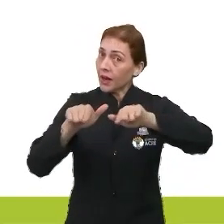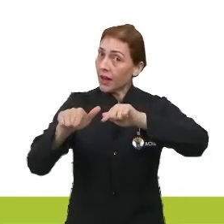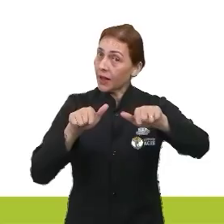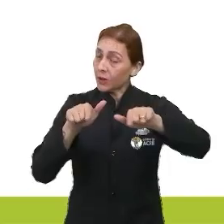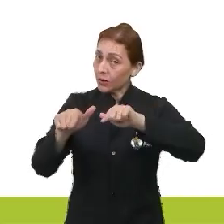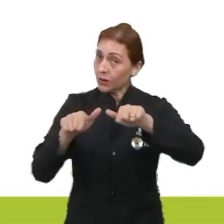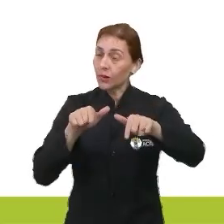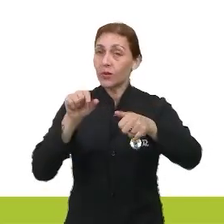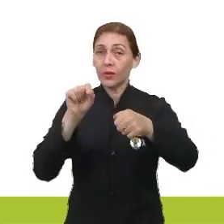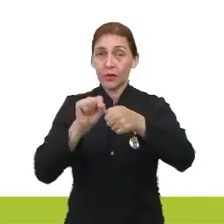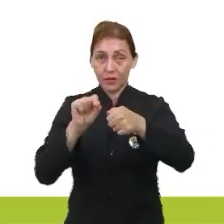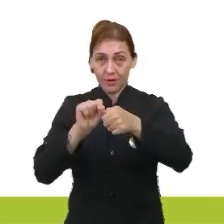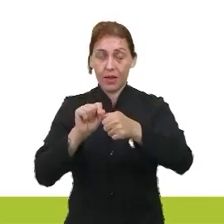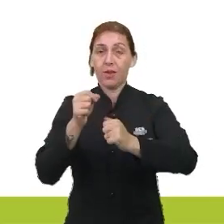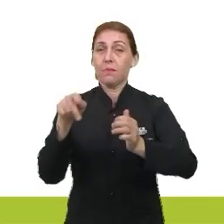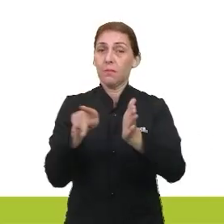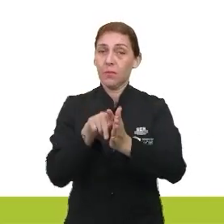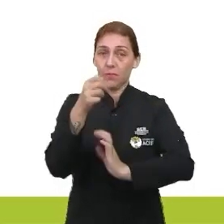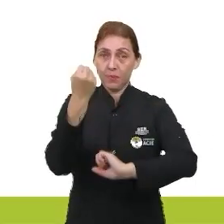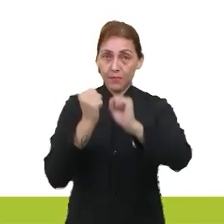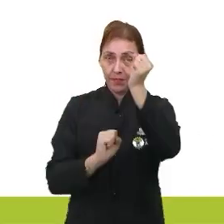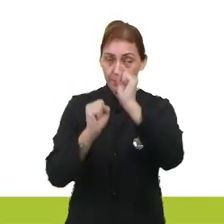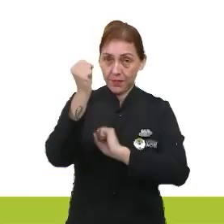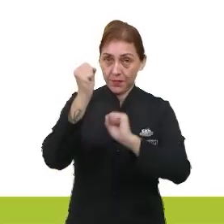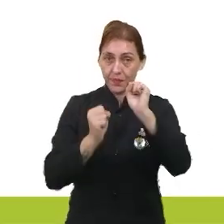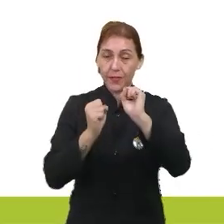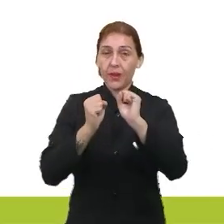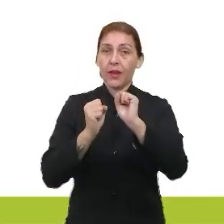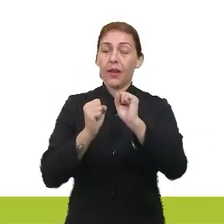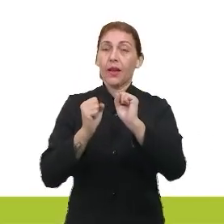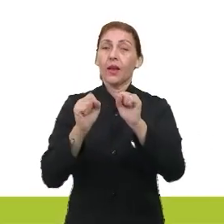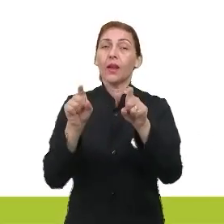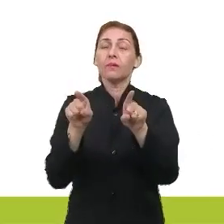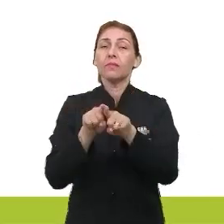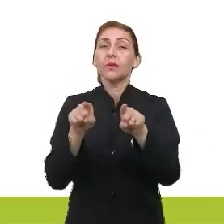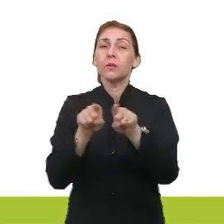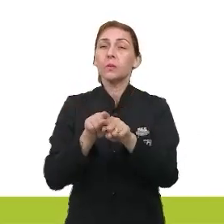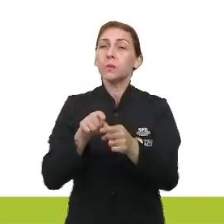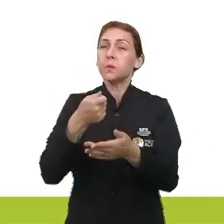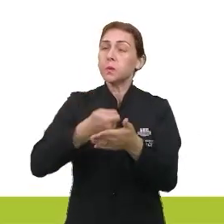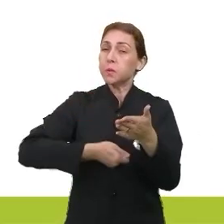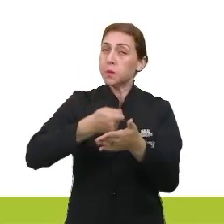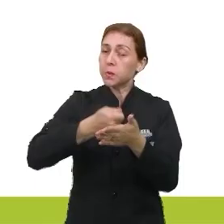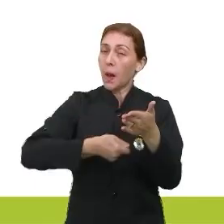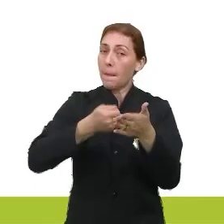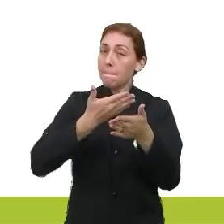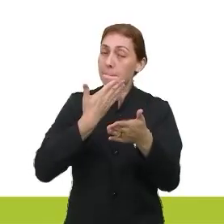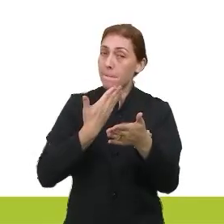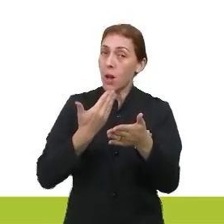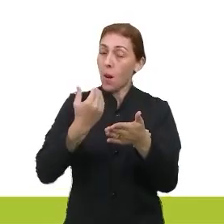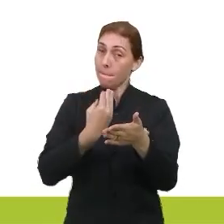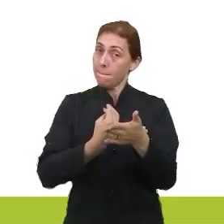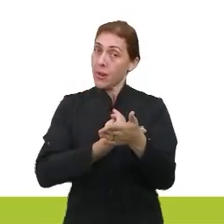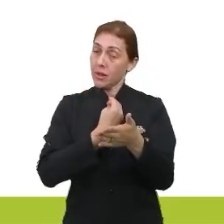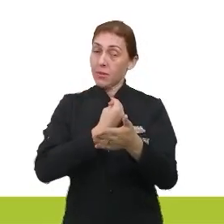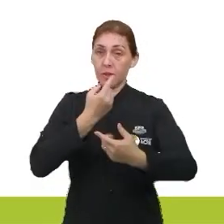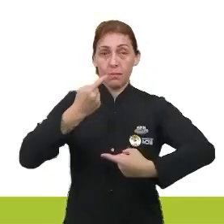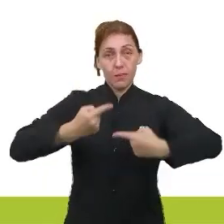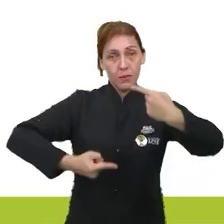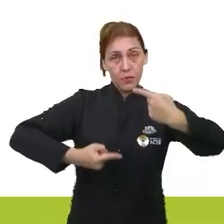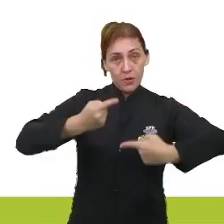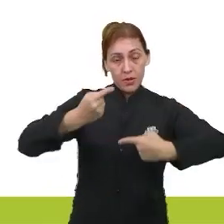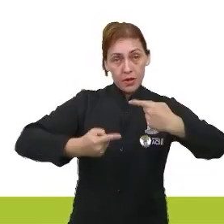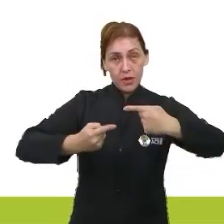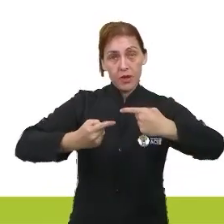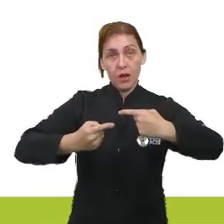operário da fábrica, tá? Cresceram as pressões por uma maior participação política e